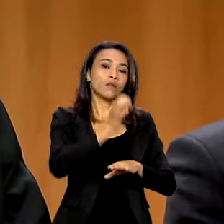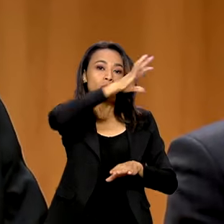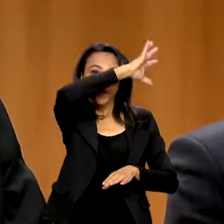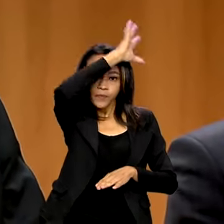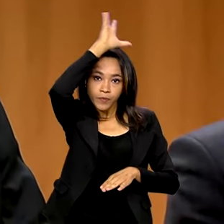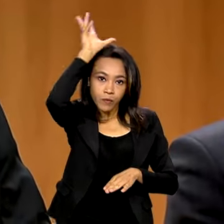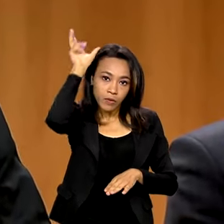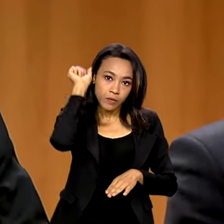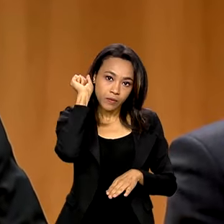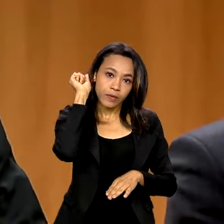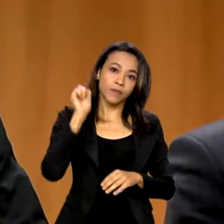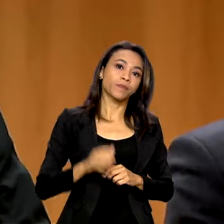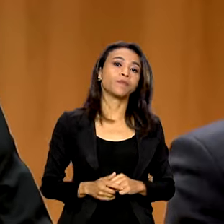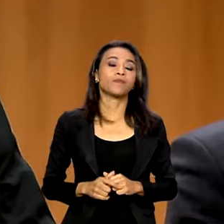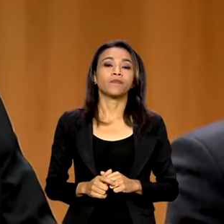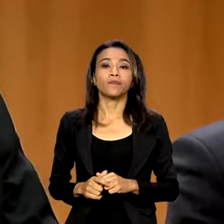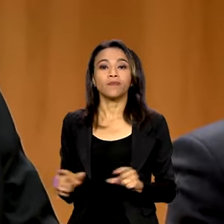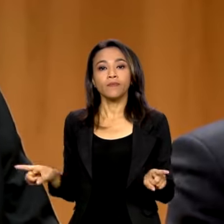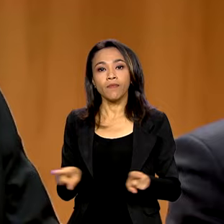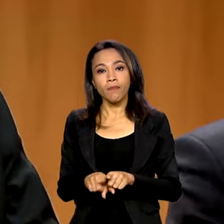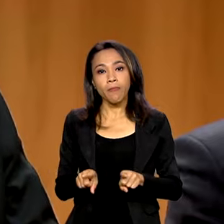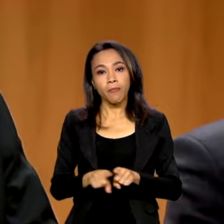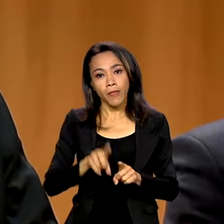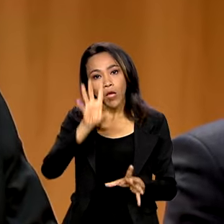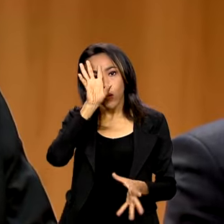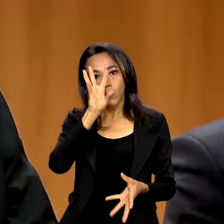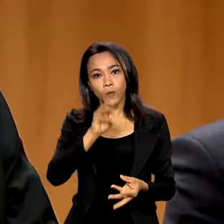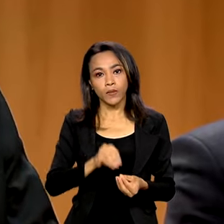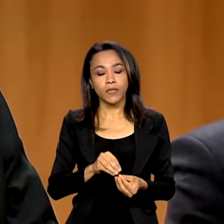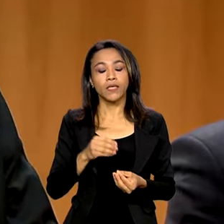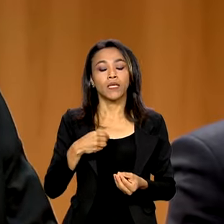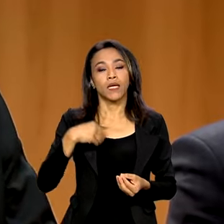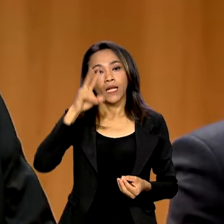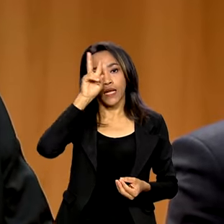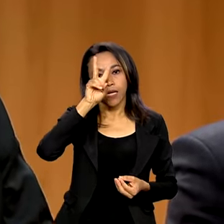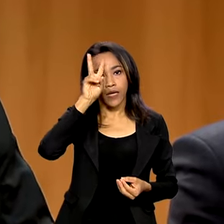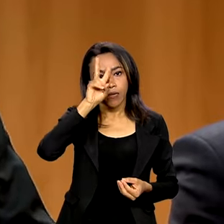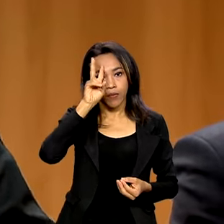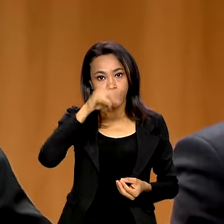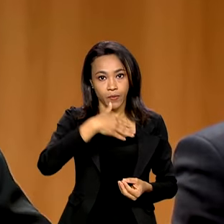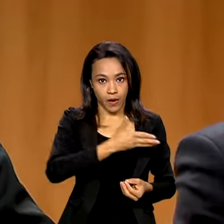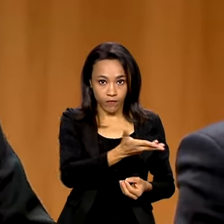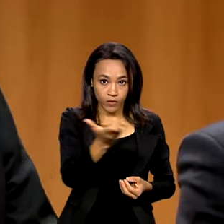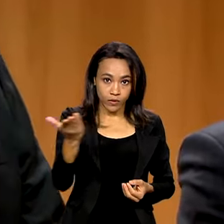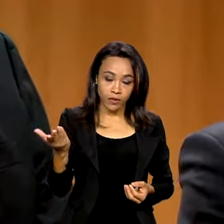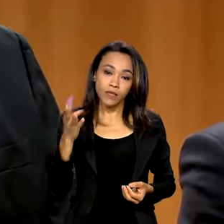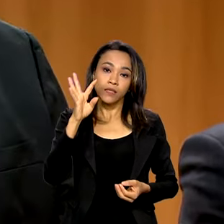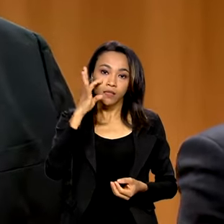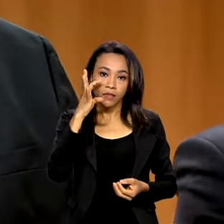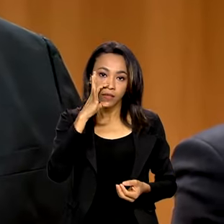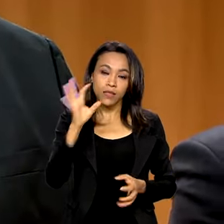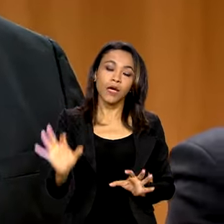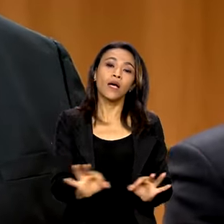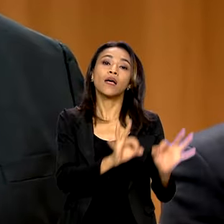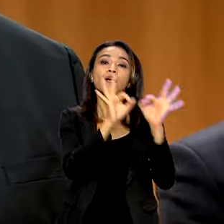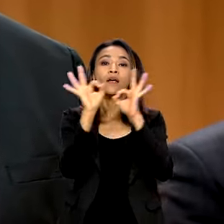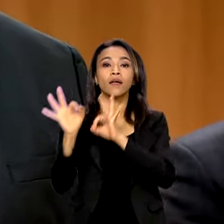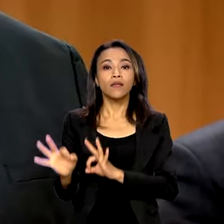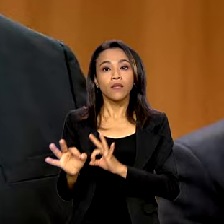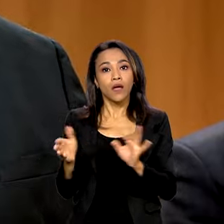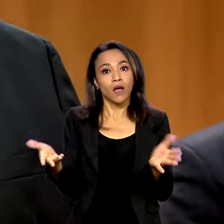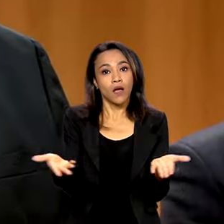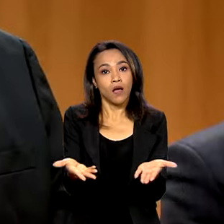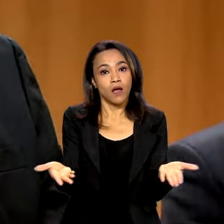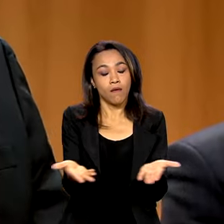Amazonas. Finalmente, lembro a todos aqueles que nos acompanham que hoje nós